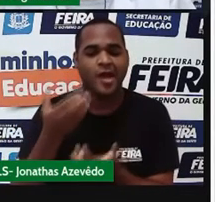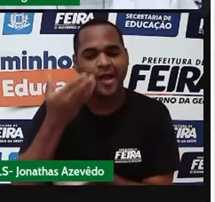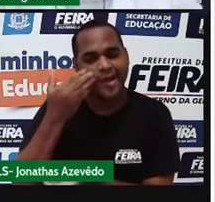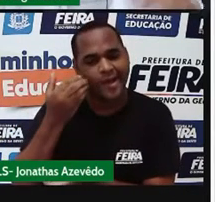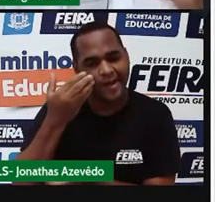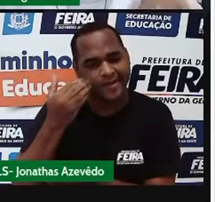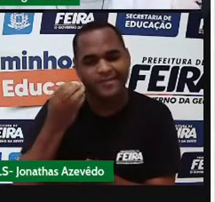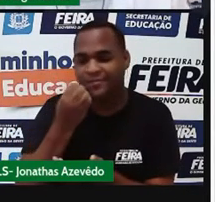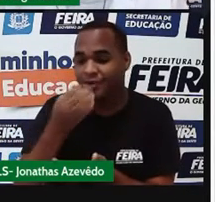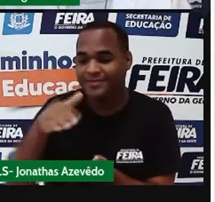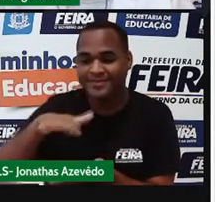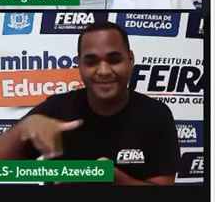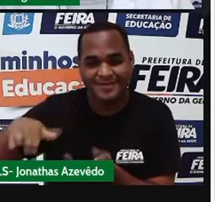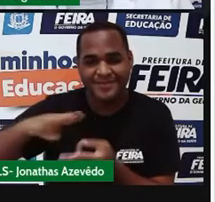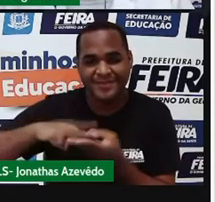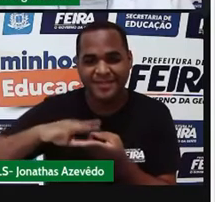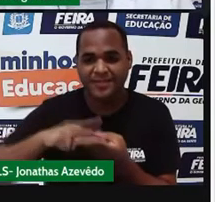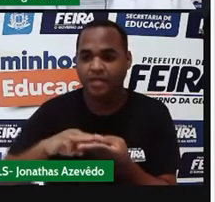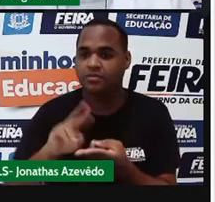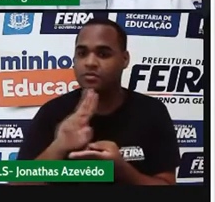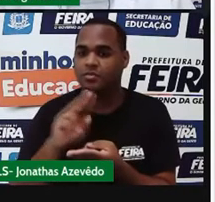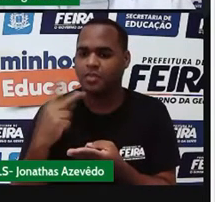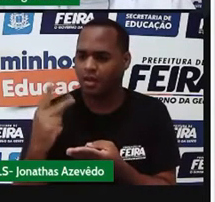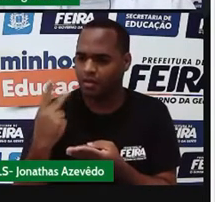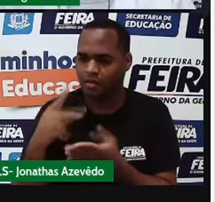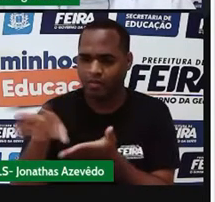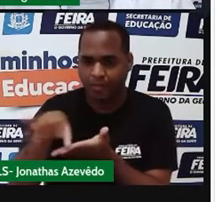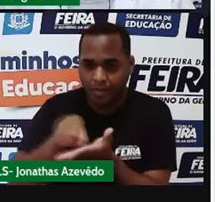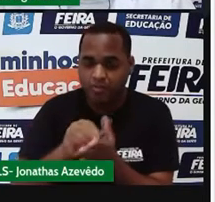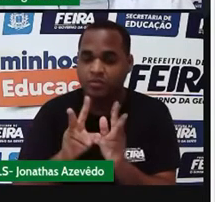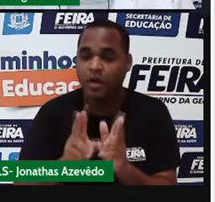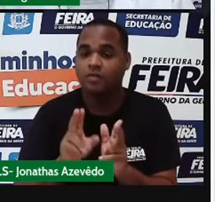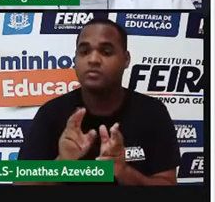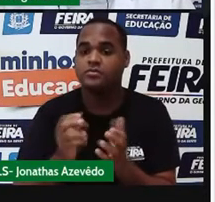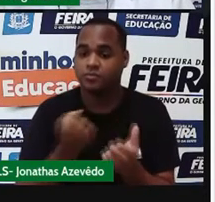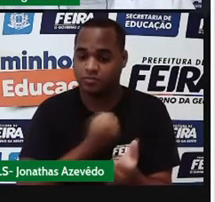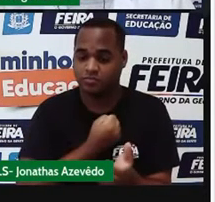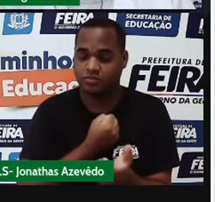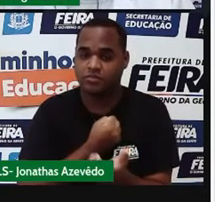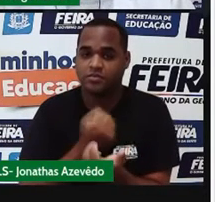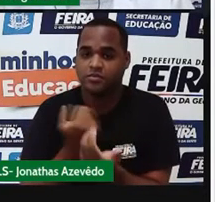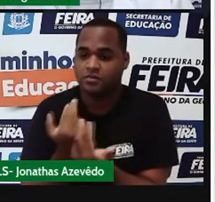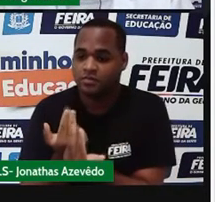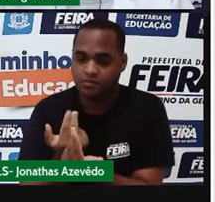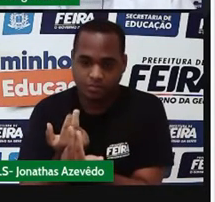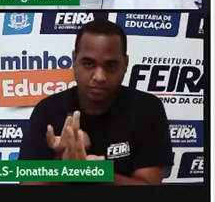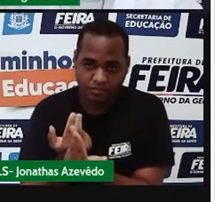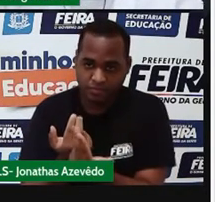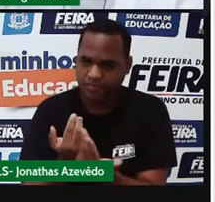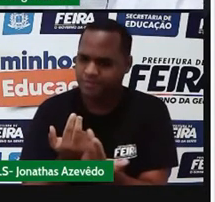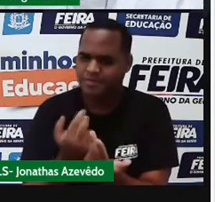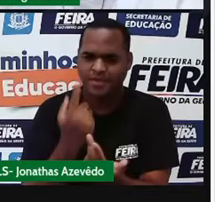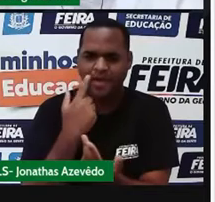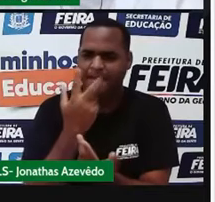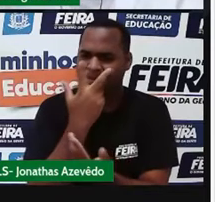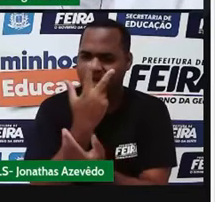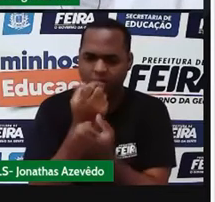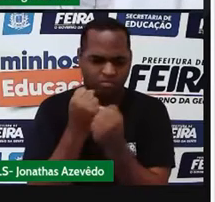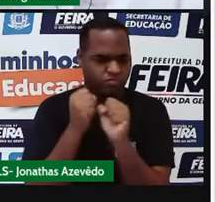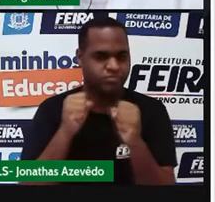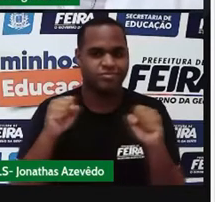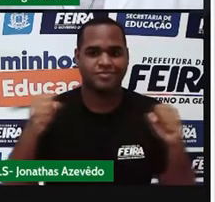matemática né para ter o seu nome né porque esse número aqui é uma coisa né uma coisa grandiosa